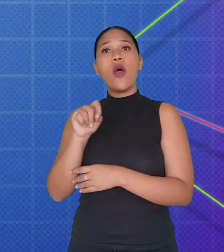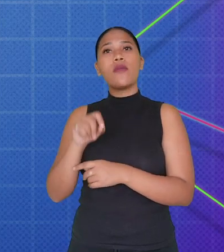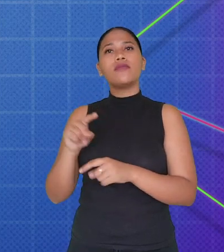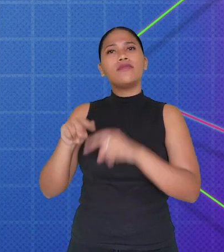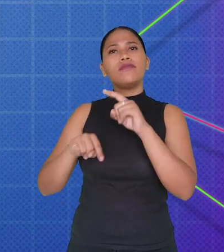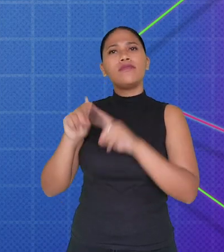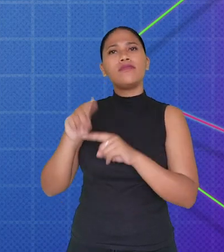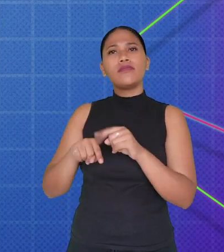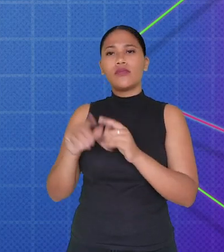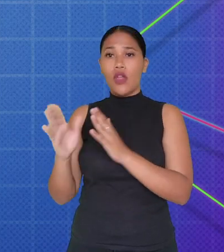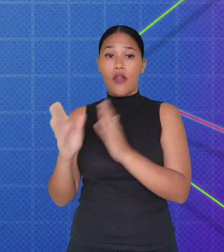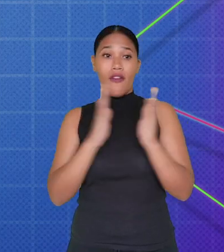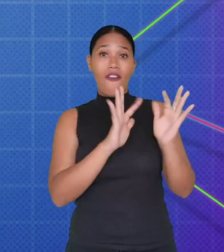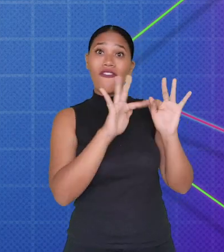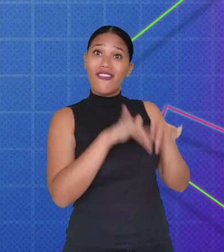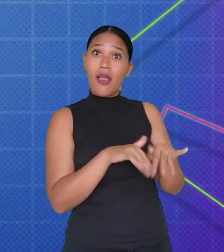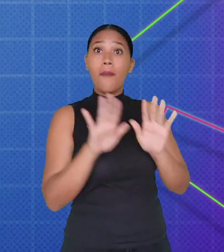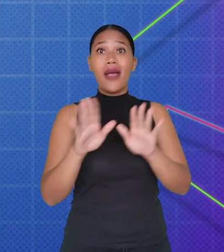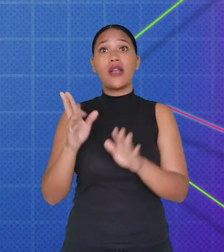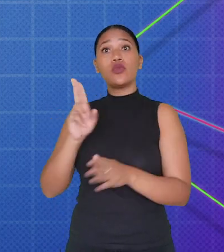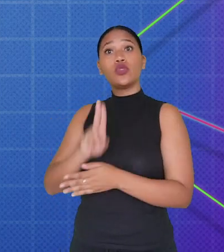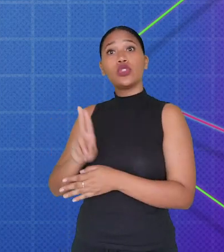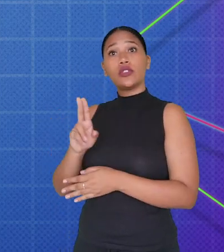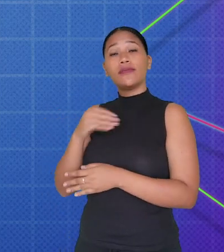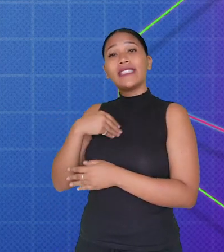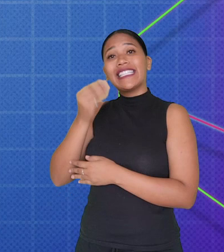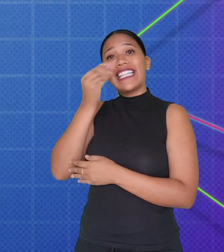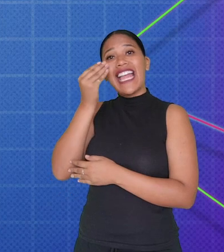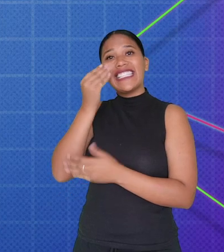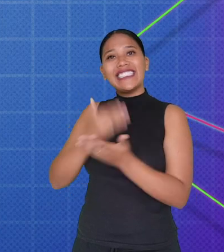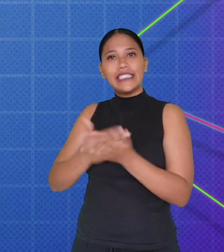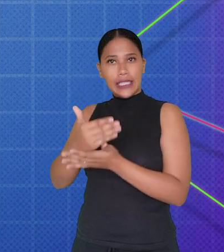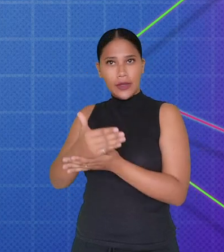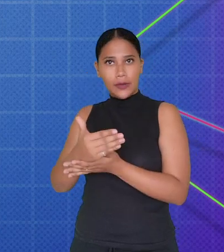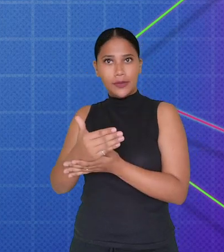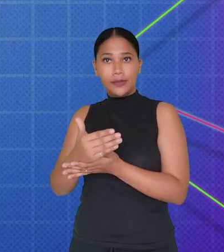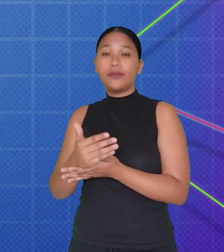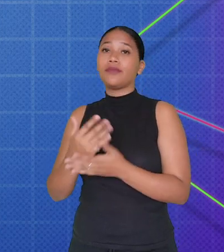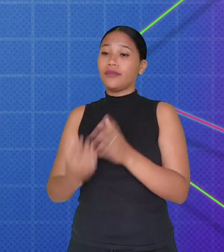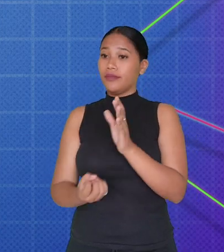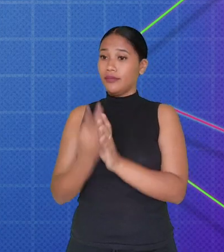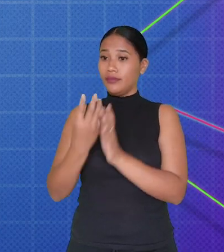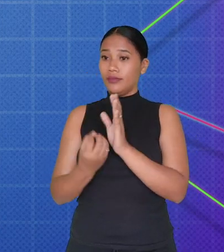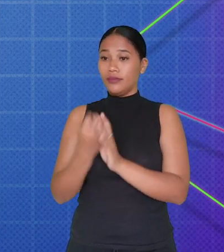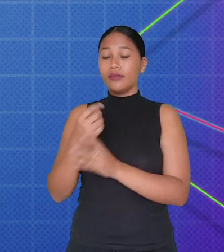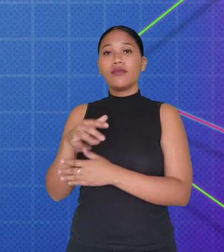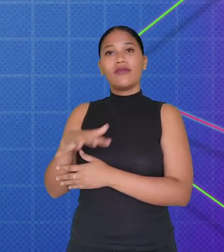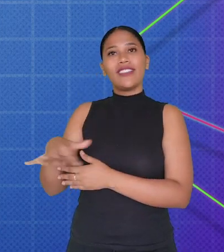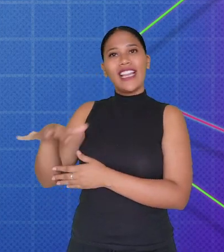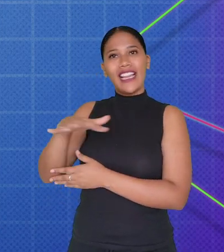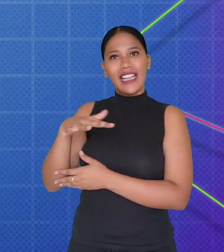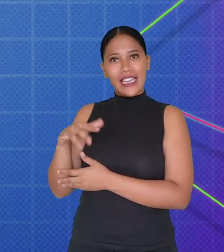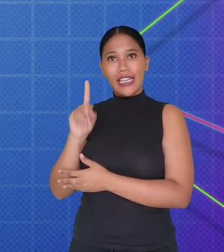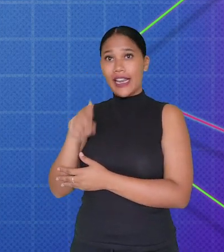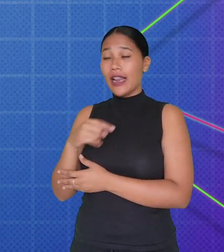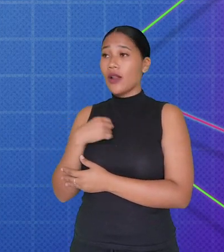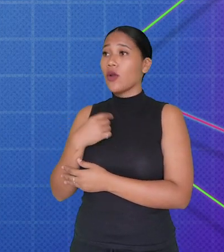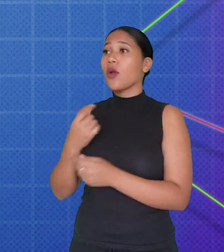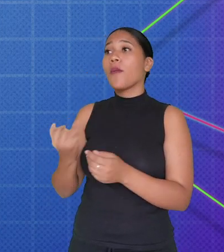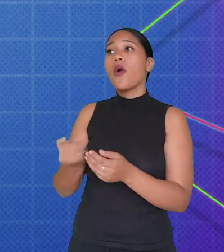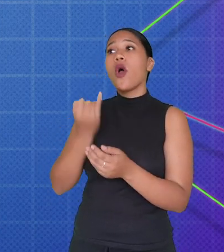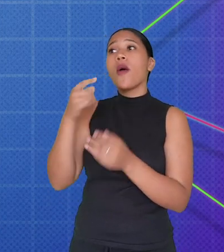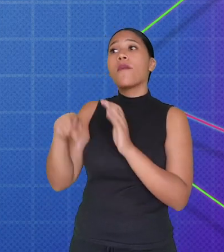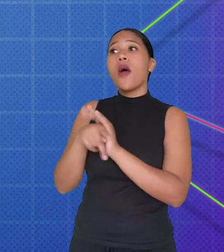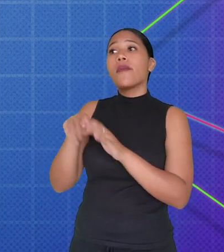holders são objetos que estarão no jogo final mas que são utilizados apenas para testes iniciais a criação de Place holders é